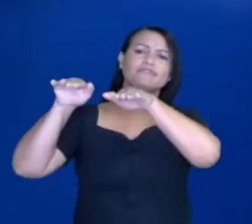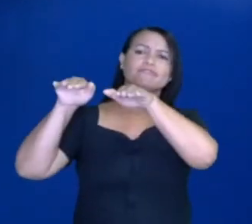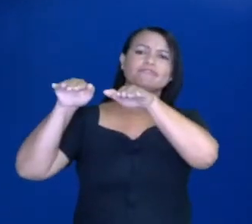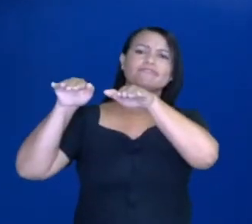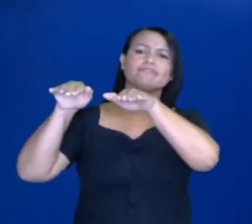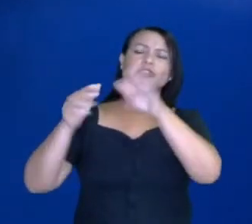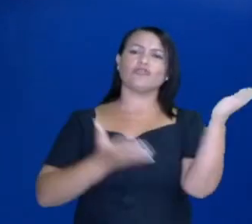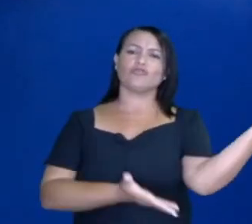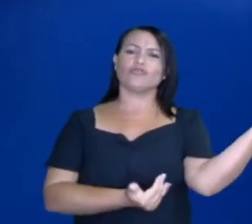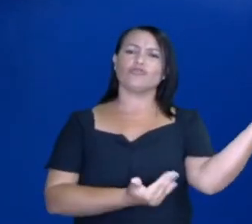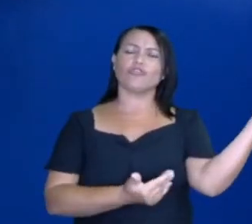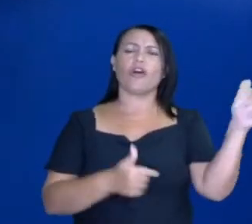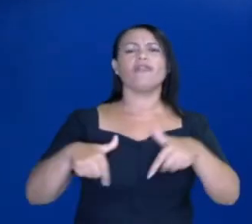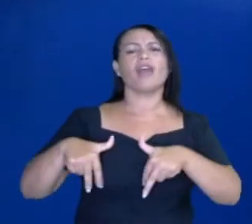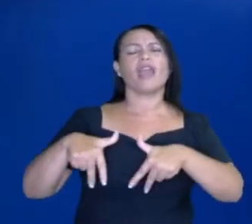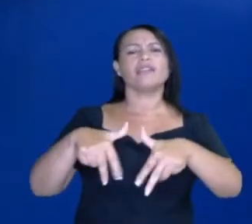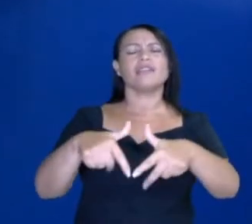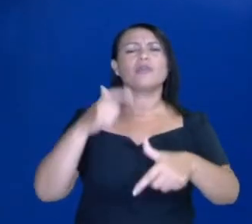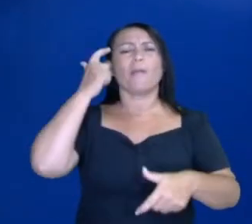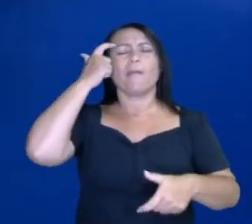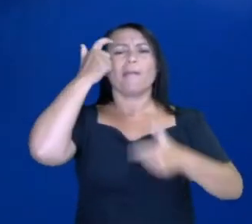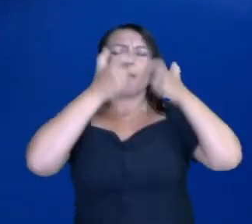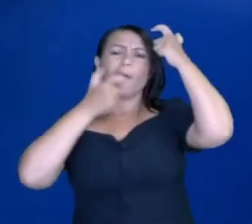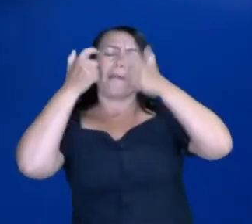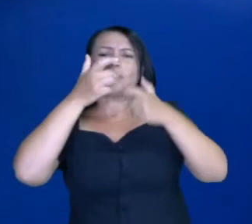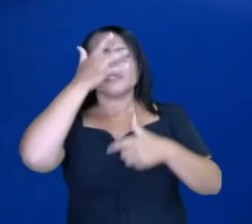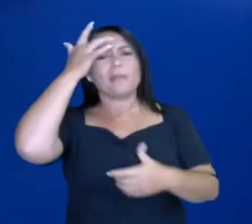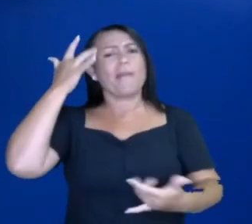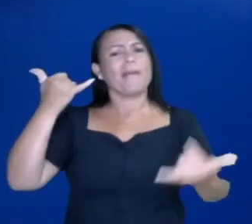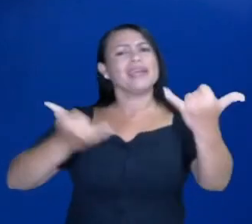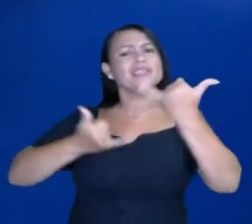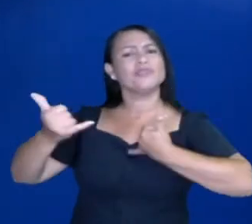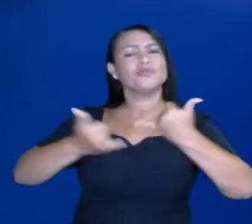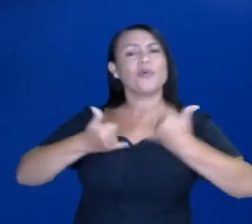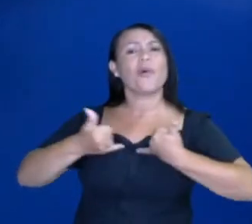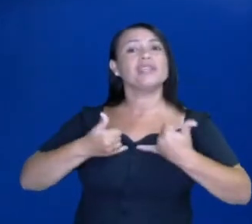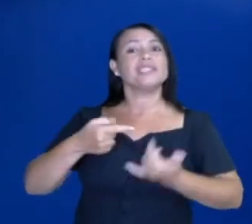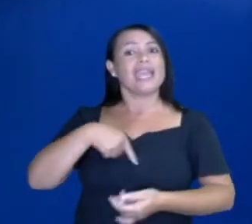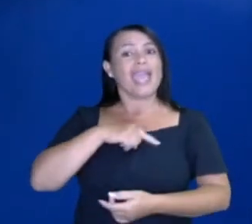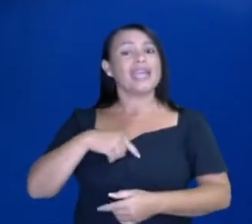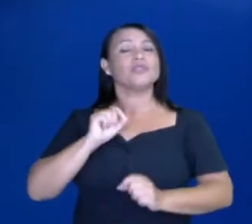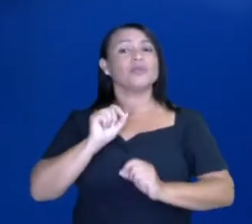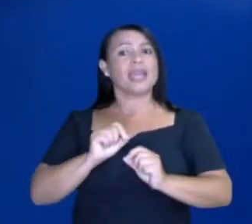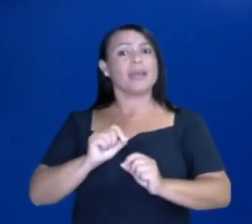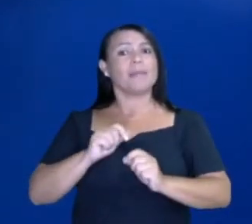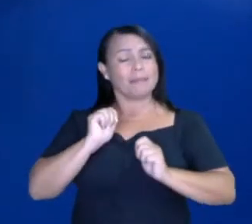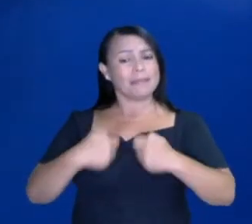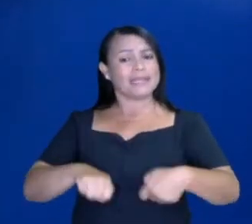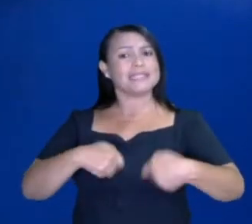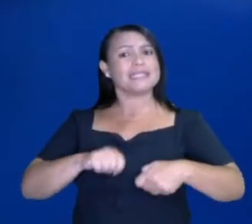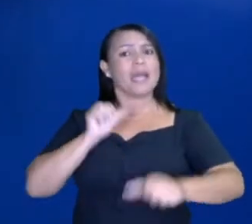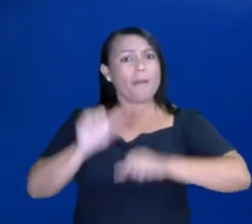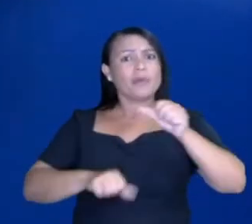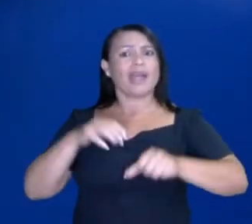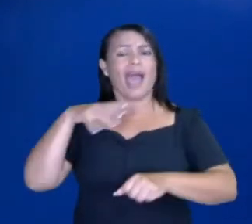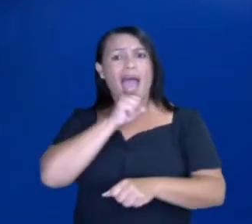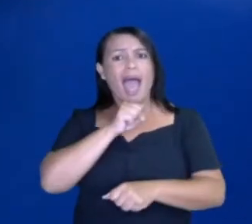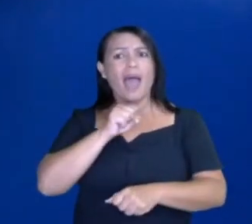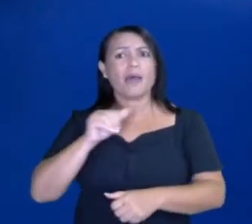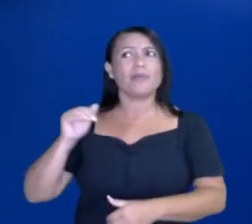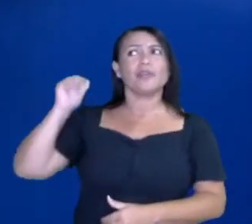estão preocupados porque as pessoas querem que eles ajam como adultos, ainda